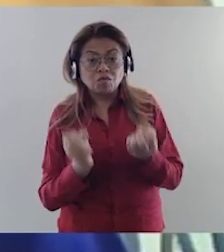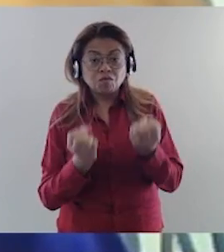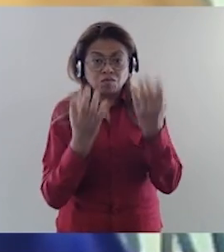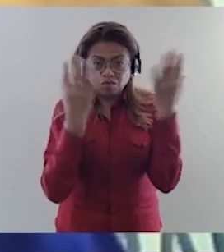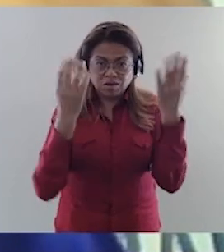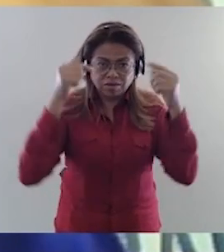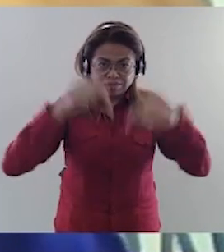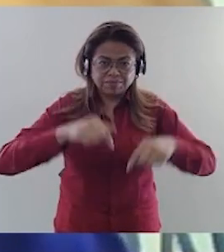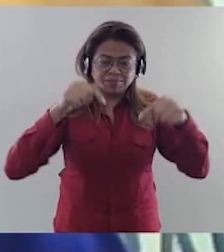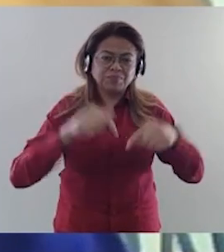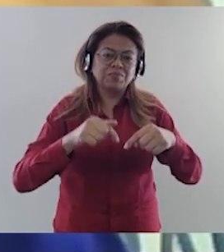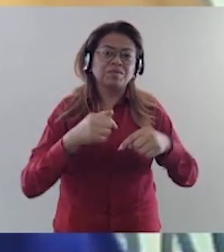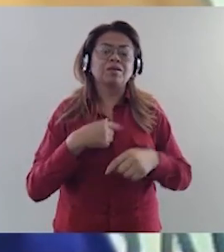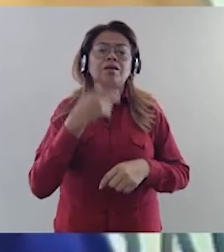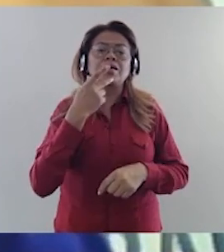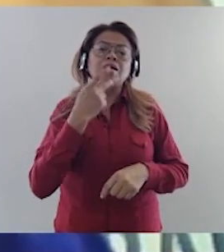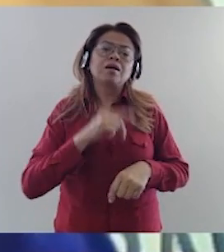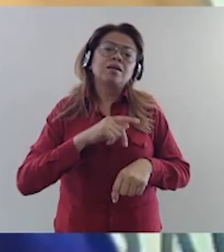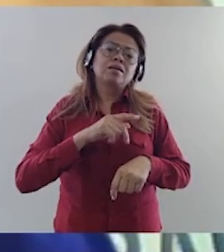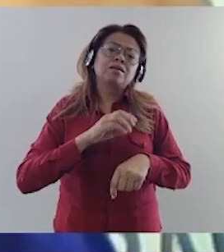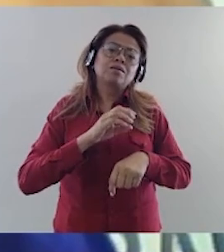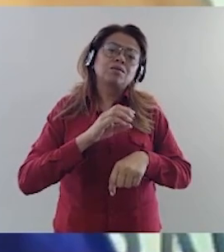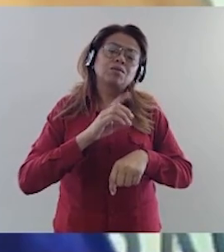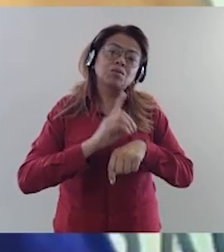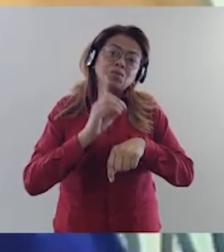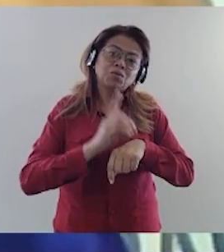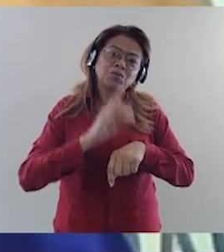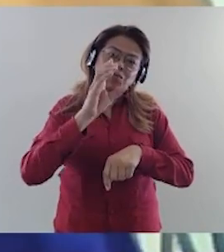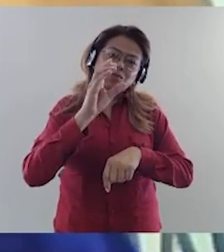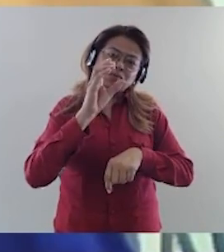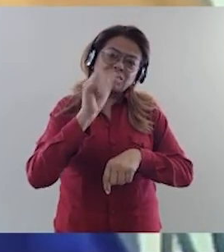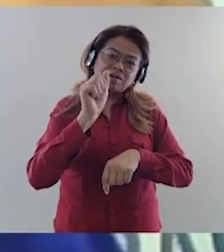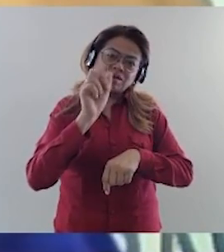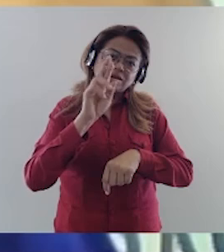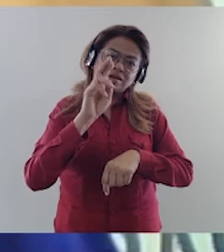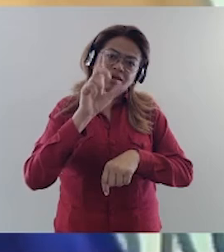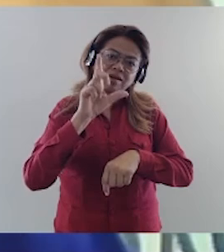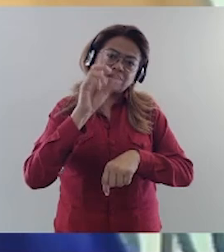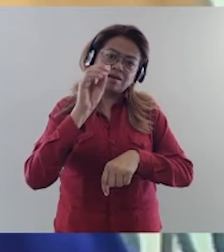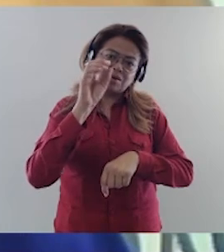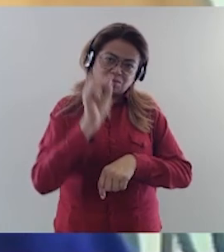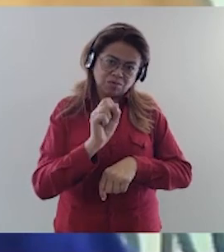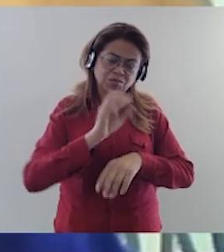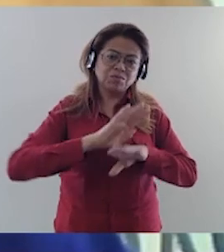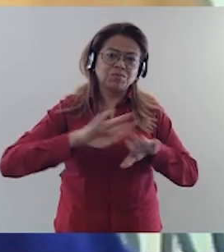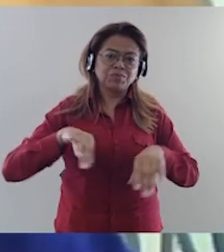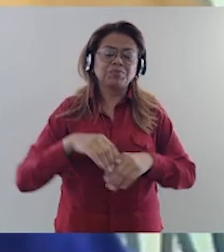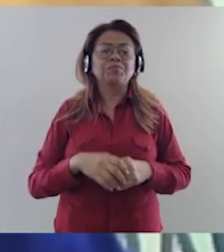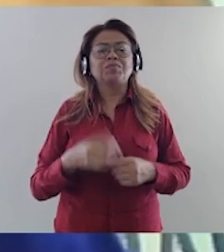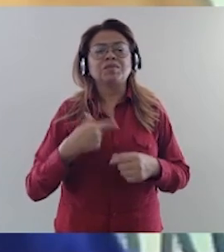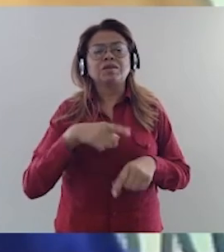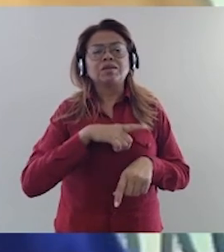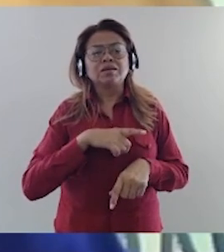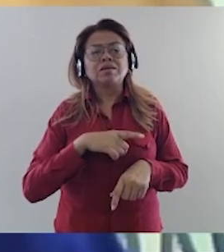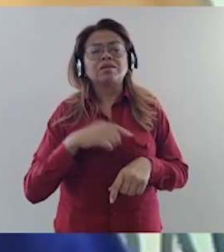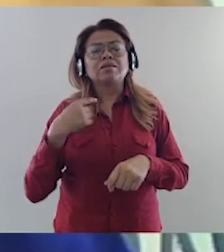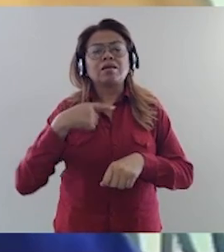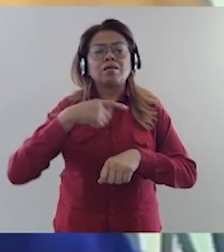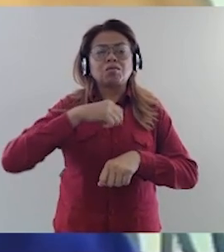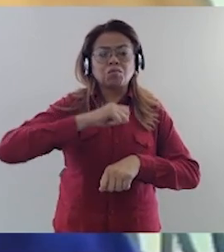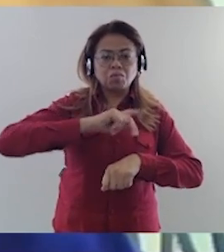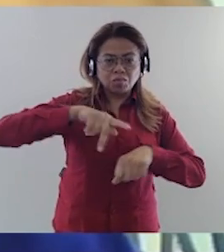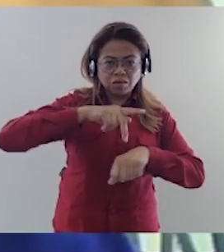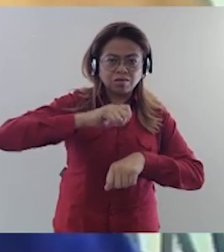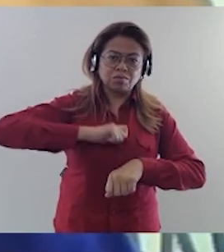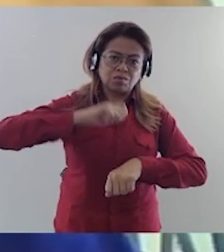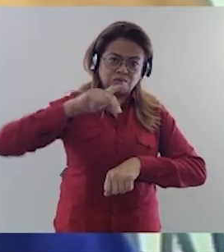da Universidade de Lisboa, Dr. Carlos Blanco, do presidente da seccional da OAB do Ceará